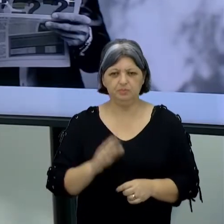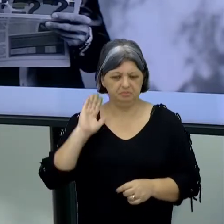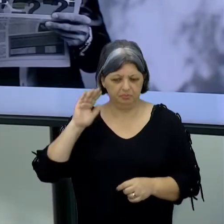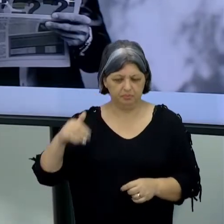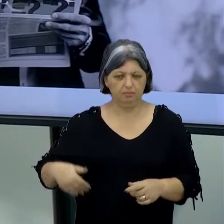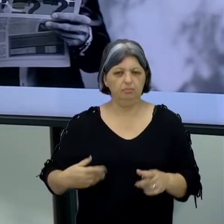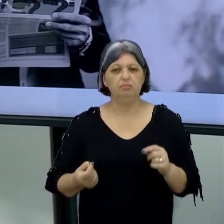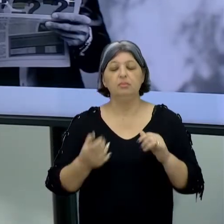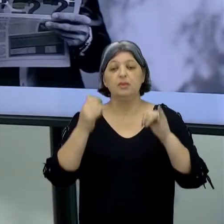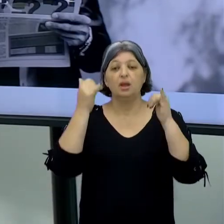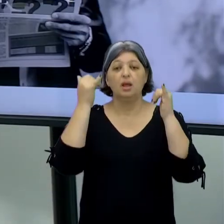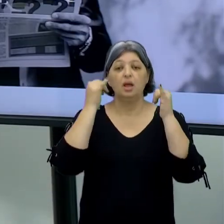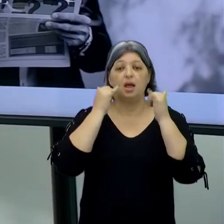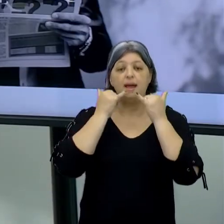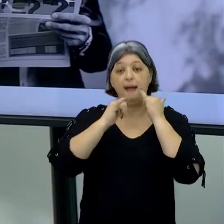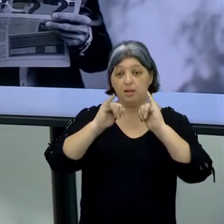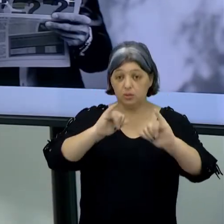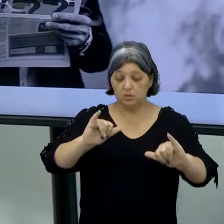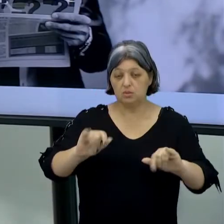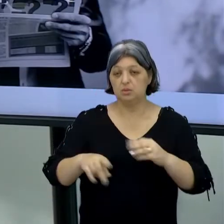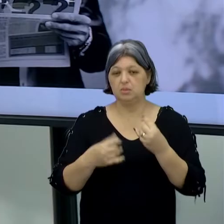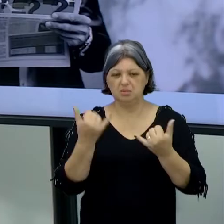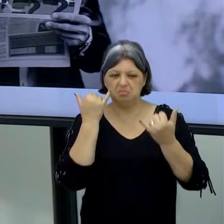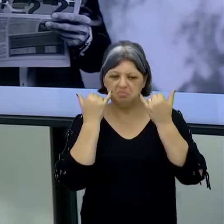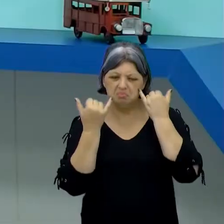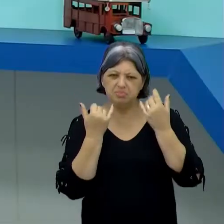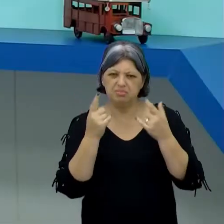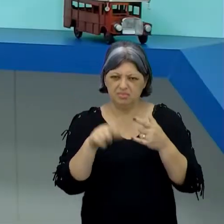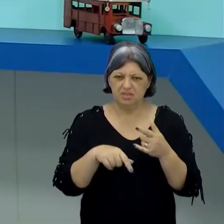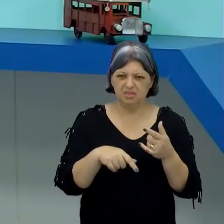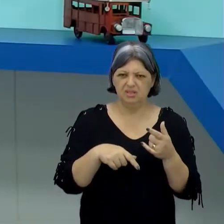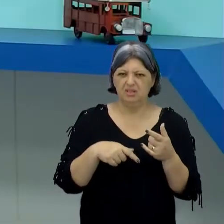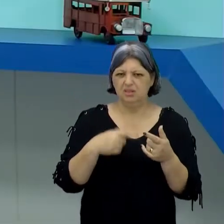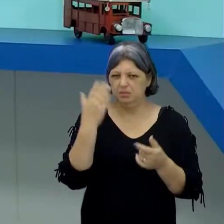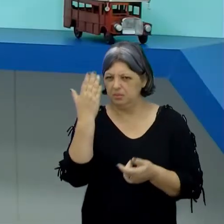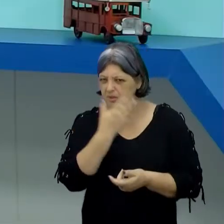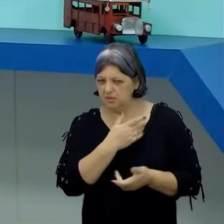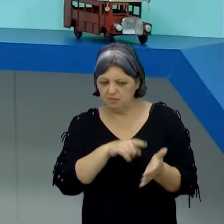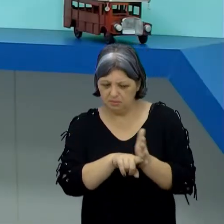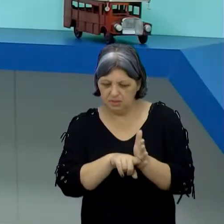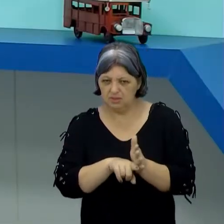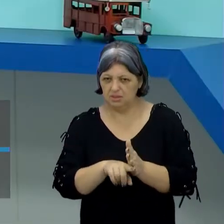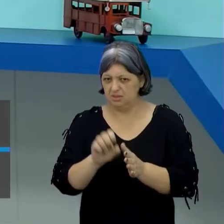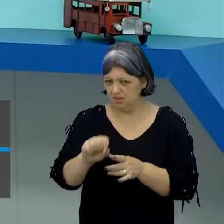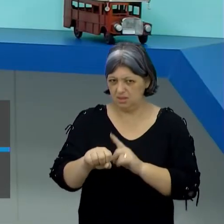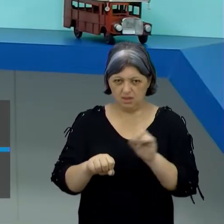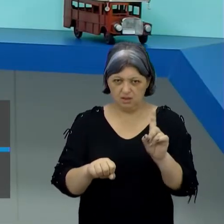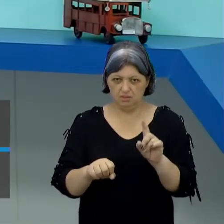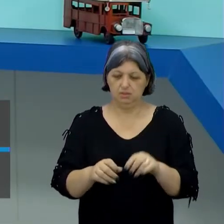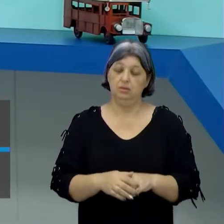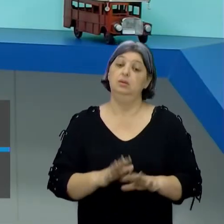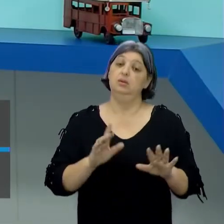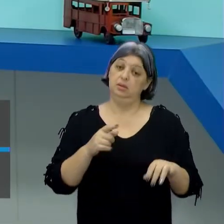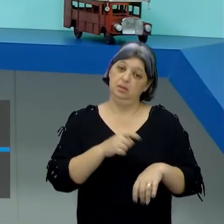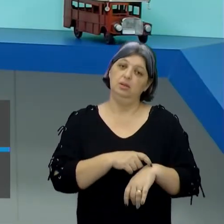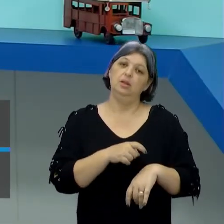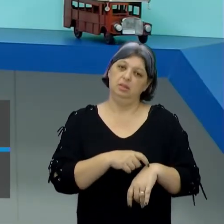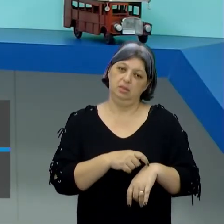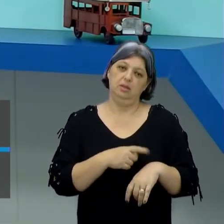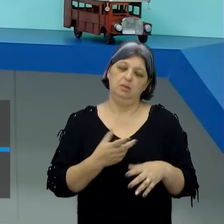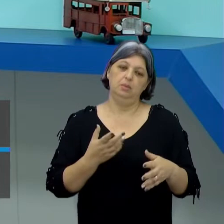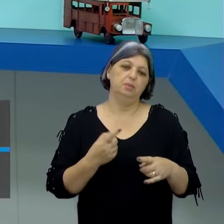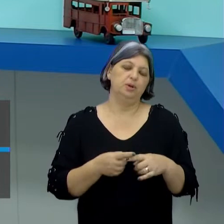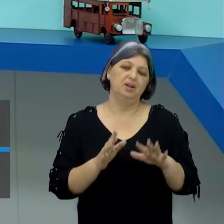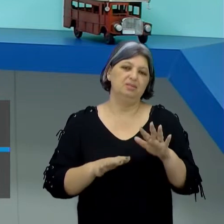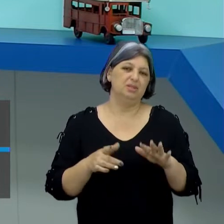notícias que você está lendo, elas são checadas, são rechecadas? Penso muito. E isso é uma coisa que eu penso muito, que eu procuro. Quando eu tenho tempo, que nem sempre a gente tem